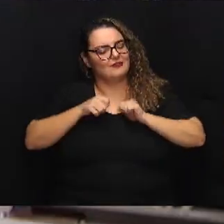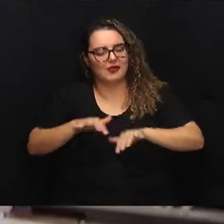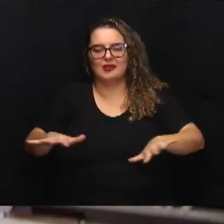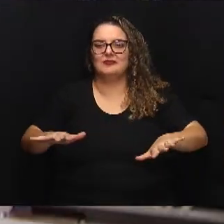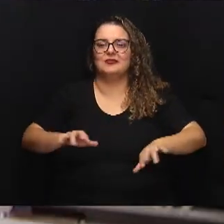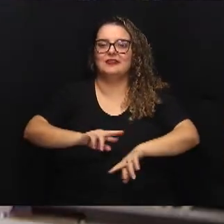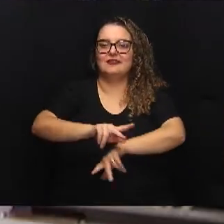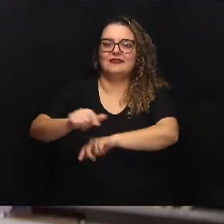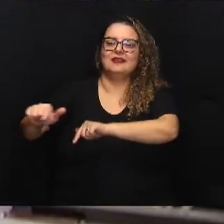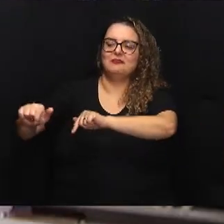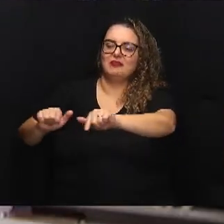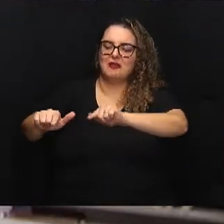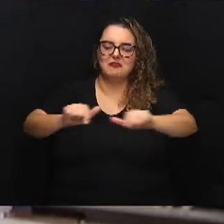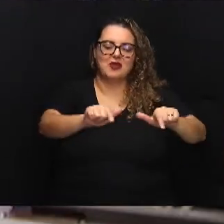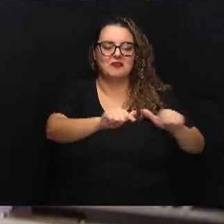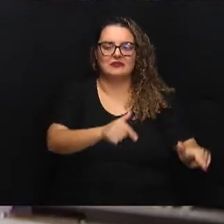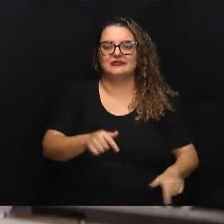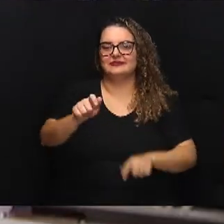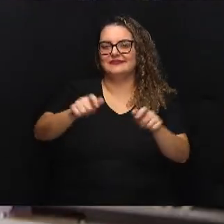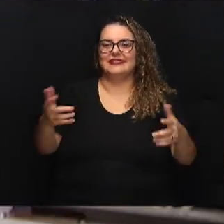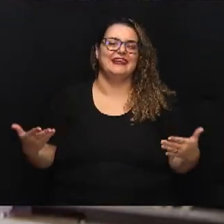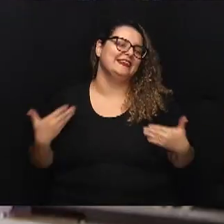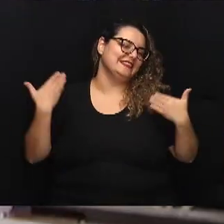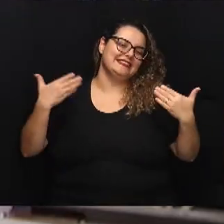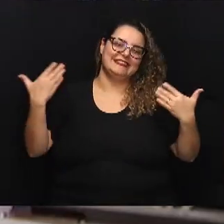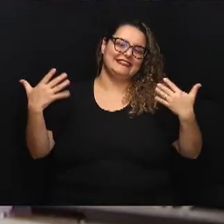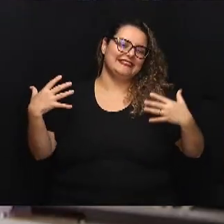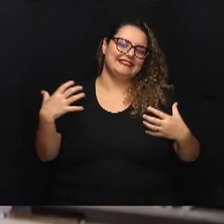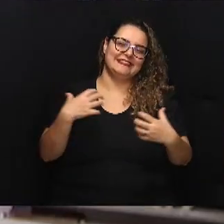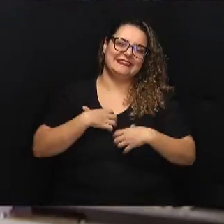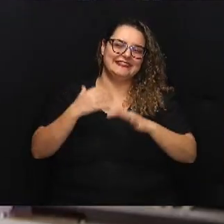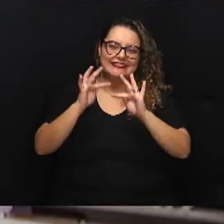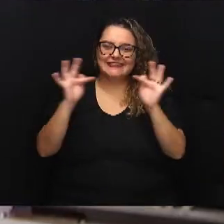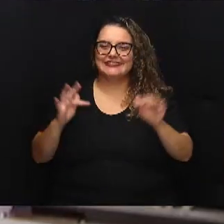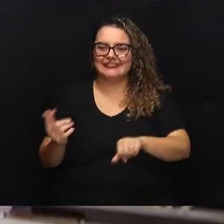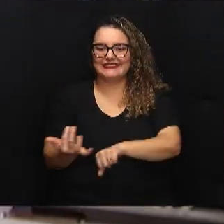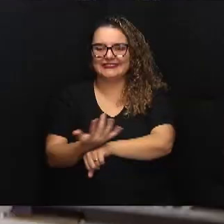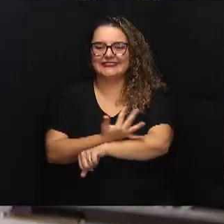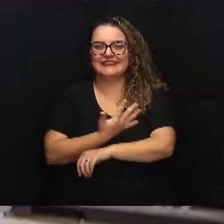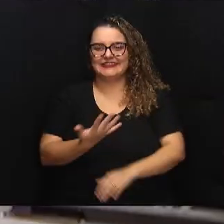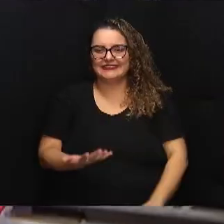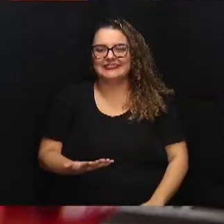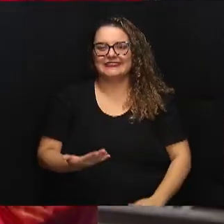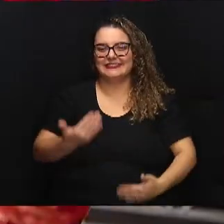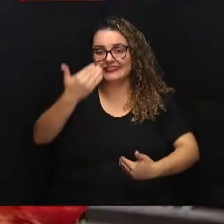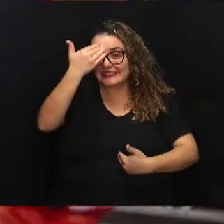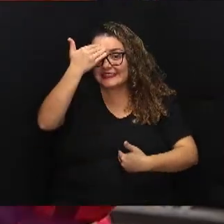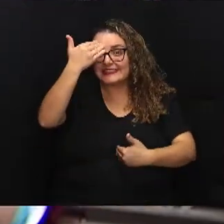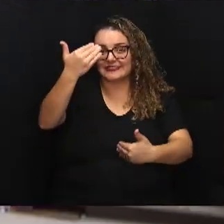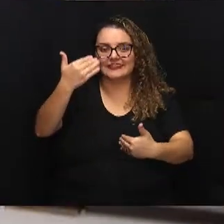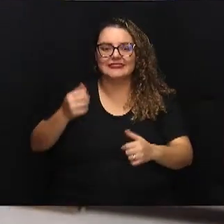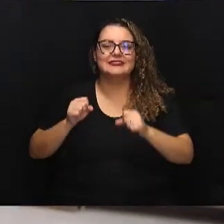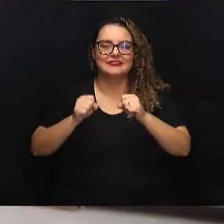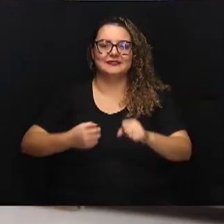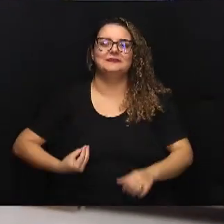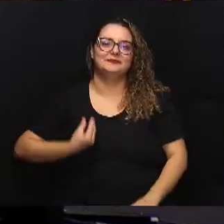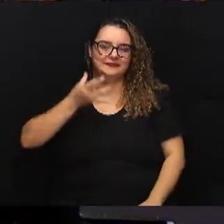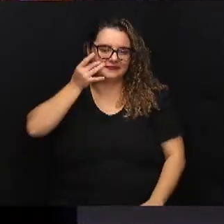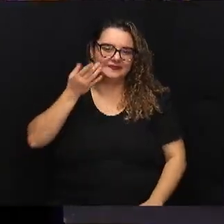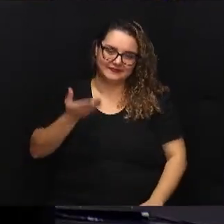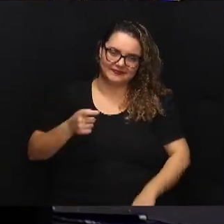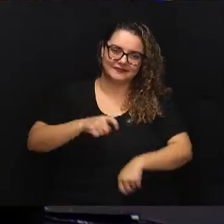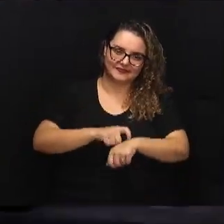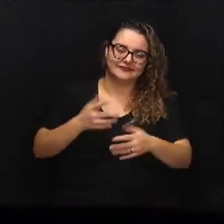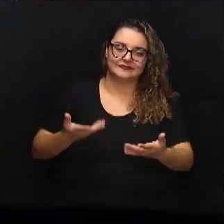muitas pessoas. Então, eu estou numa alegria só, estou muito feliz, estou muito emocionada e muito agradecida de estar poder presenciando esse momento.